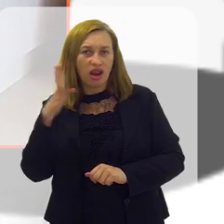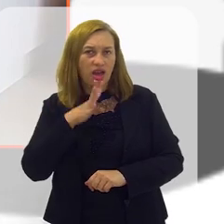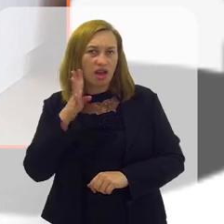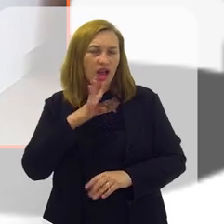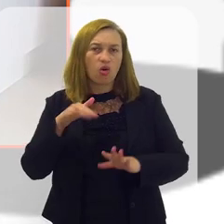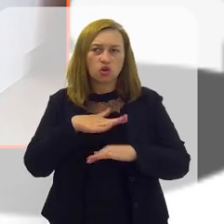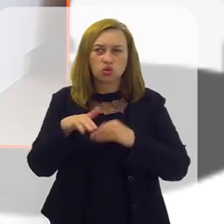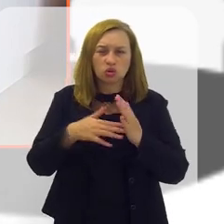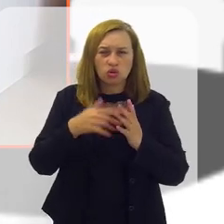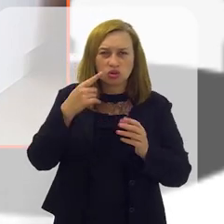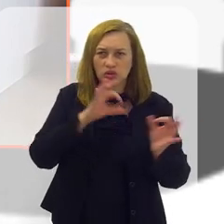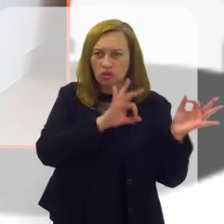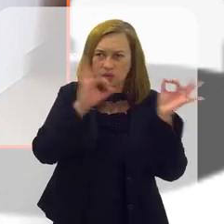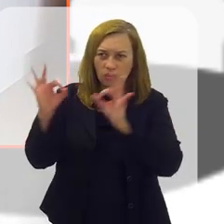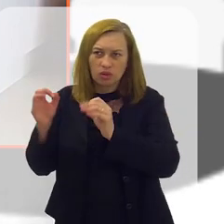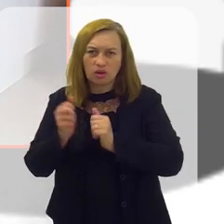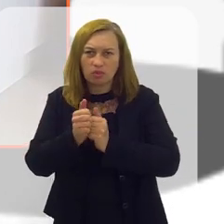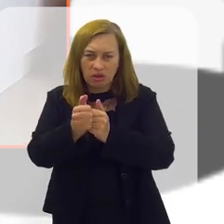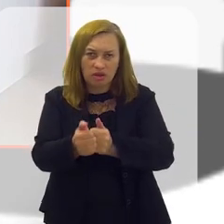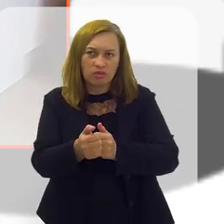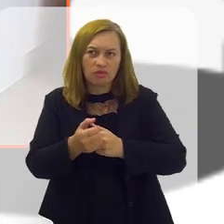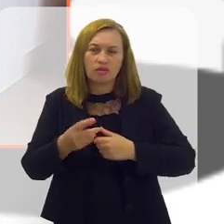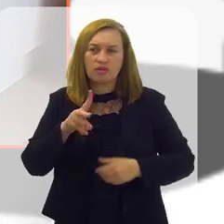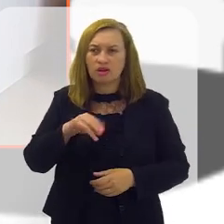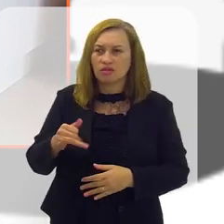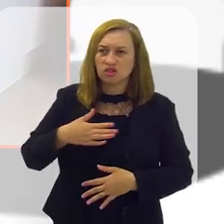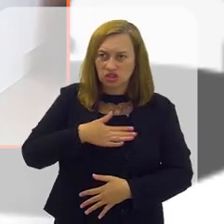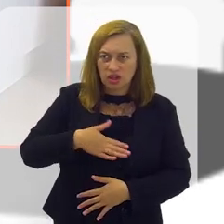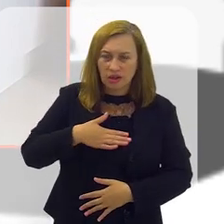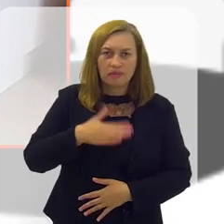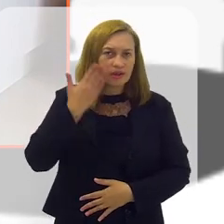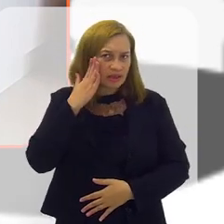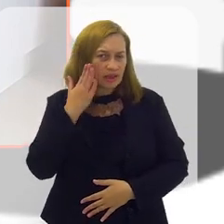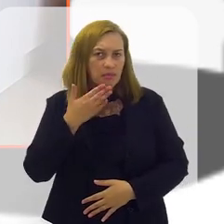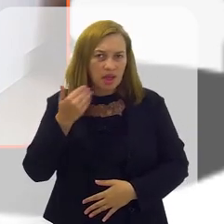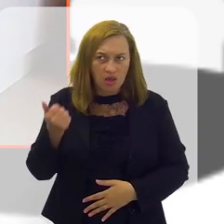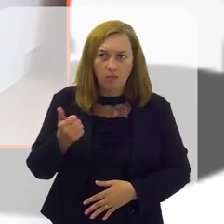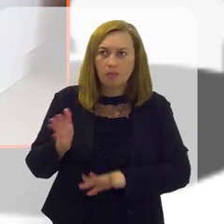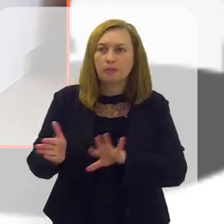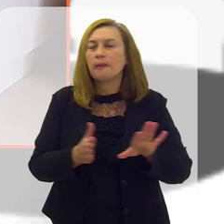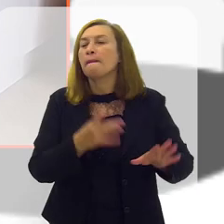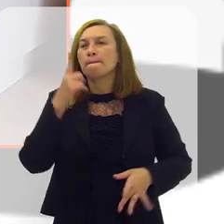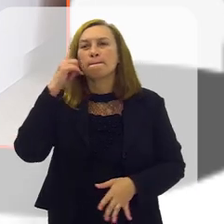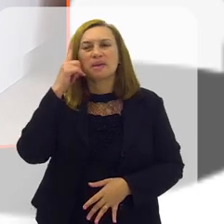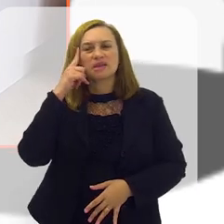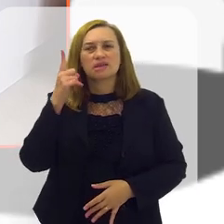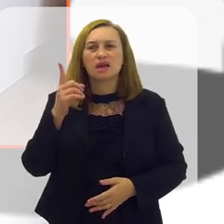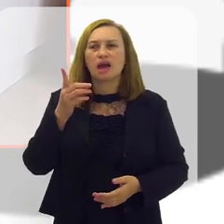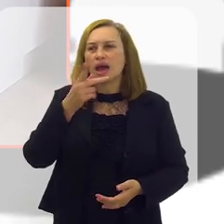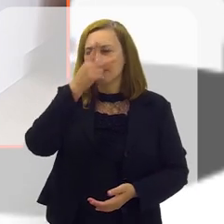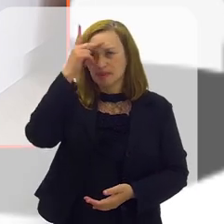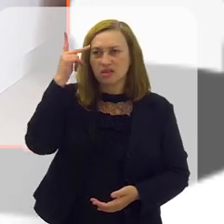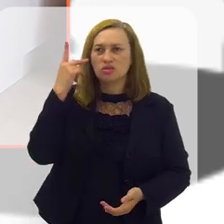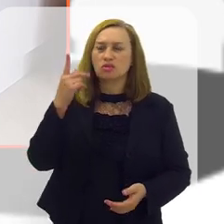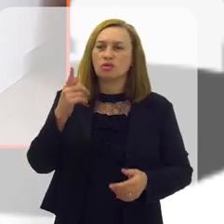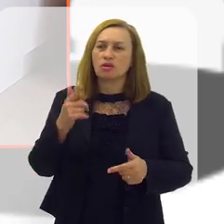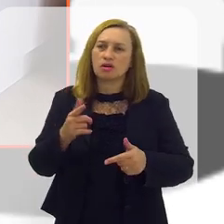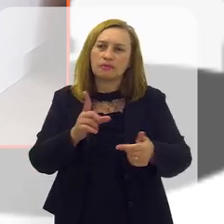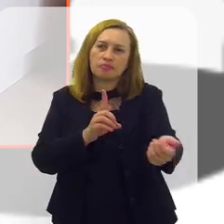vai, que tá assistindo, que está acompanhando a gente vai compreender. Vamos pensar no